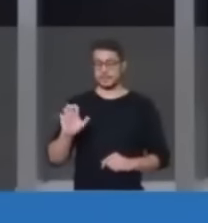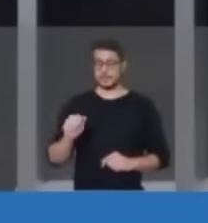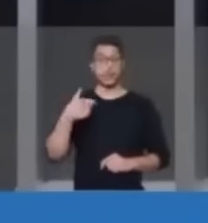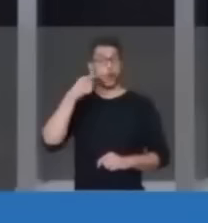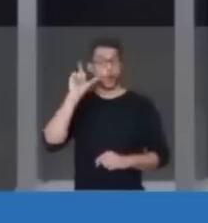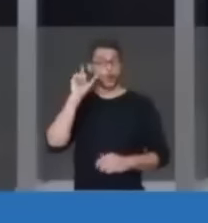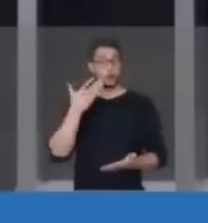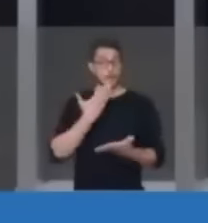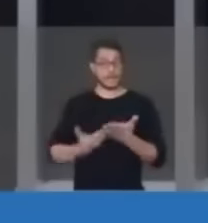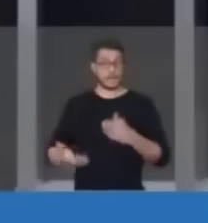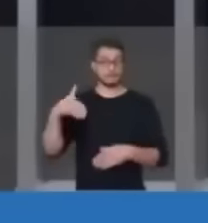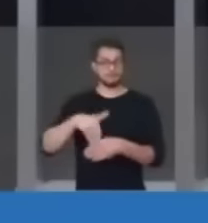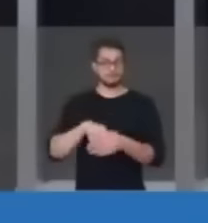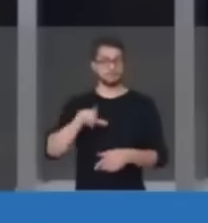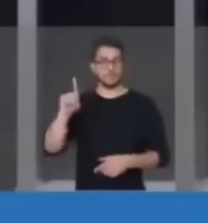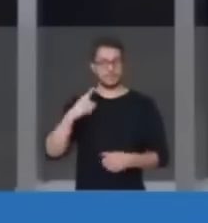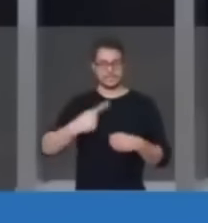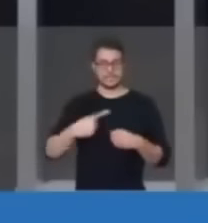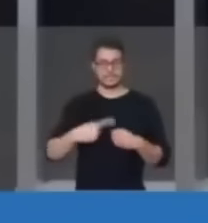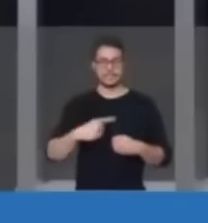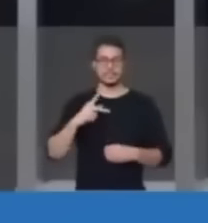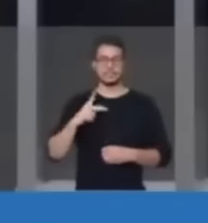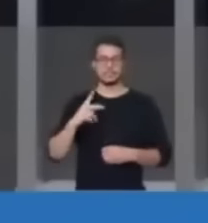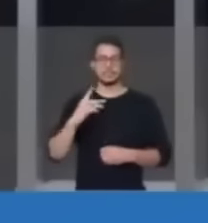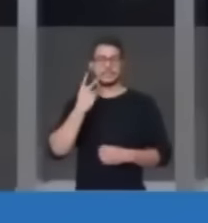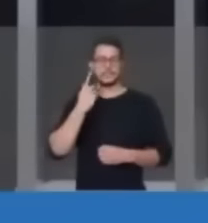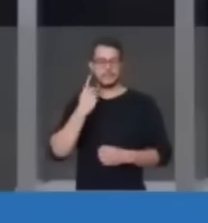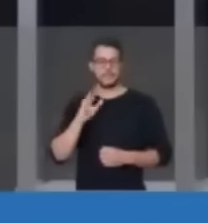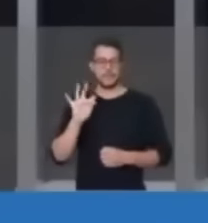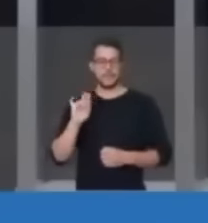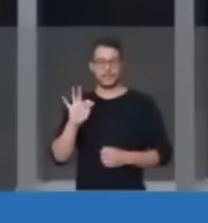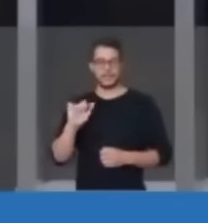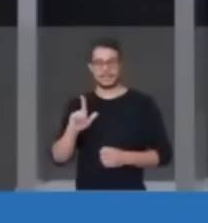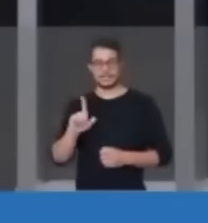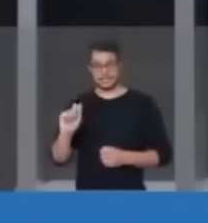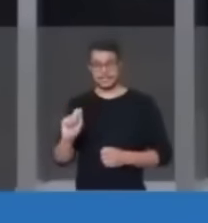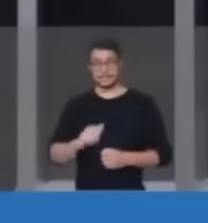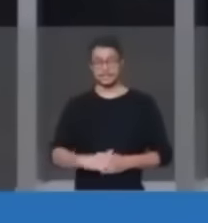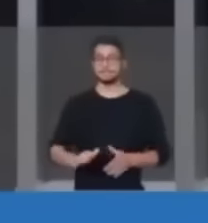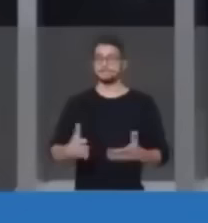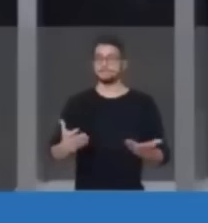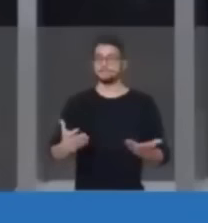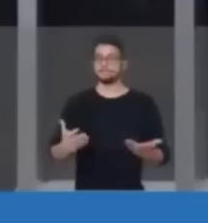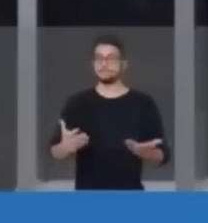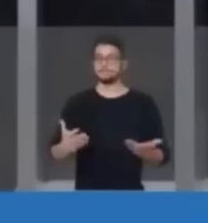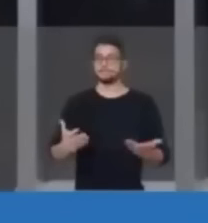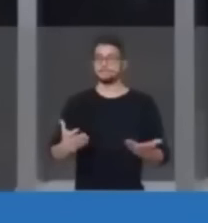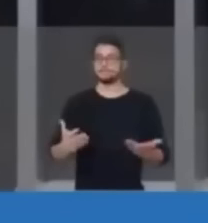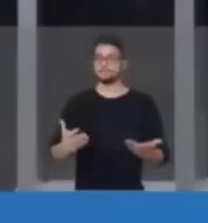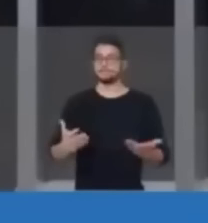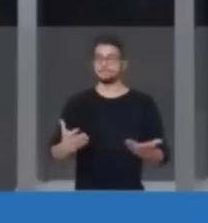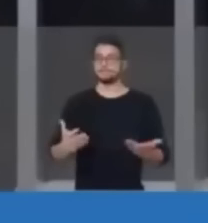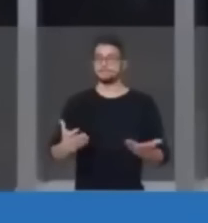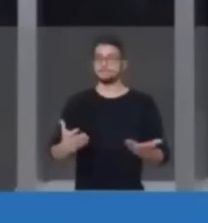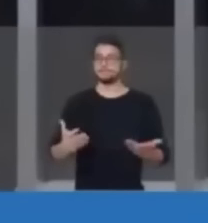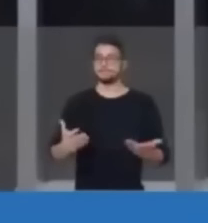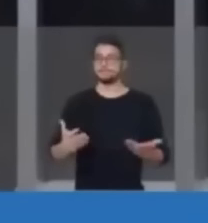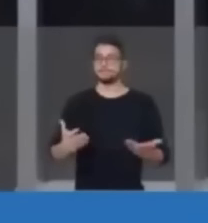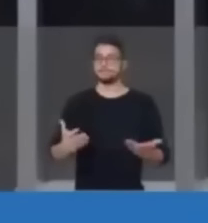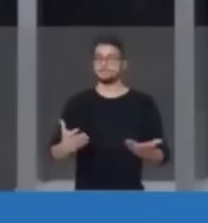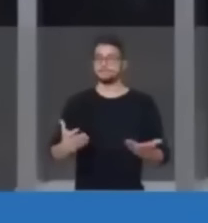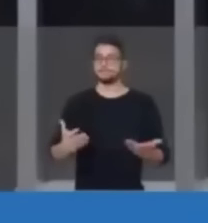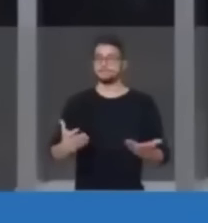agora no infra quecimento de Jair bolsonaro e do bolsonarismo nessas eleições é que eles estão definhando do ponto de vista de